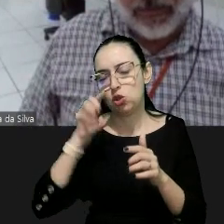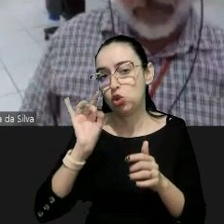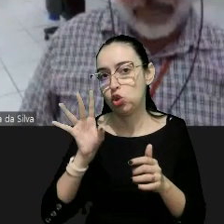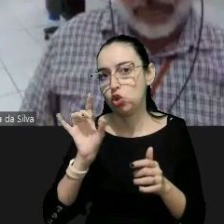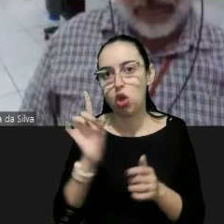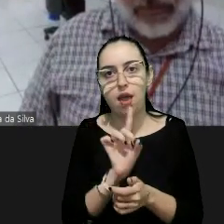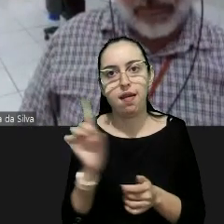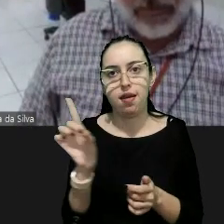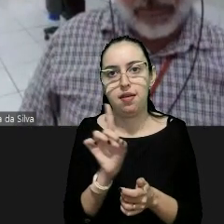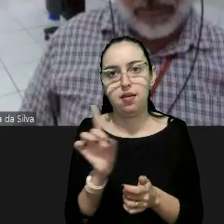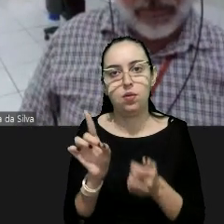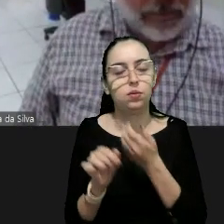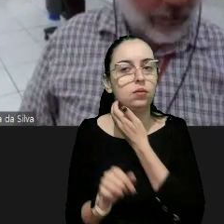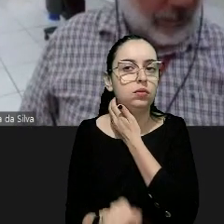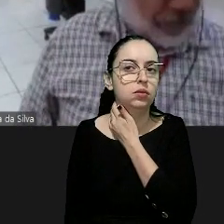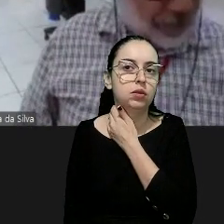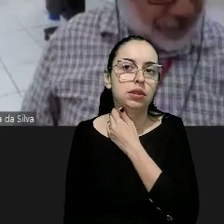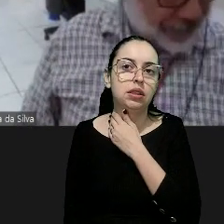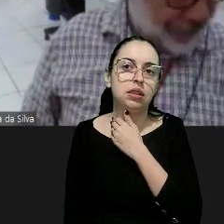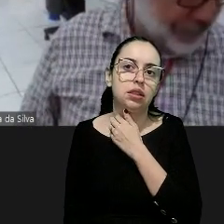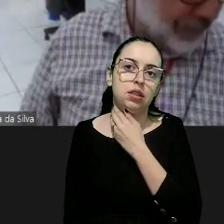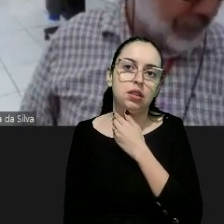não em termos do trabalho